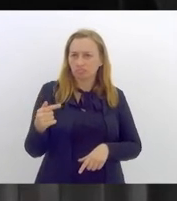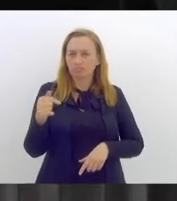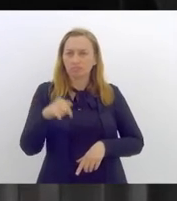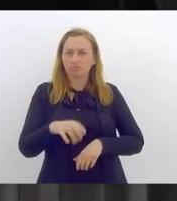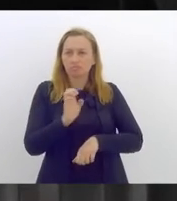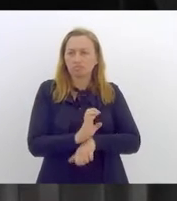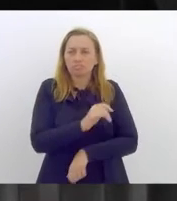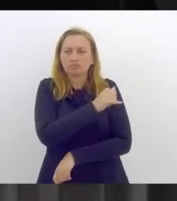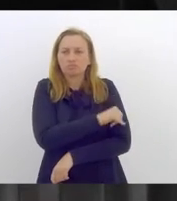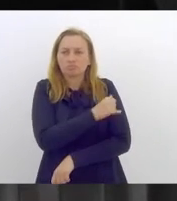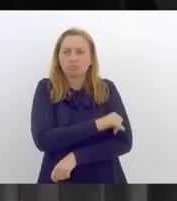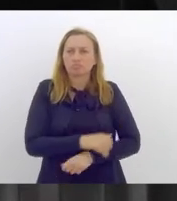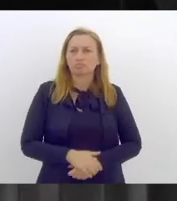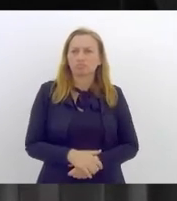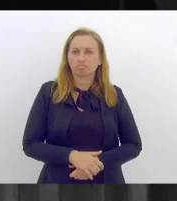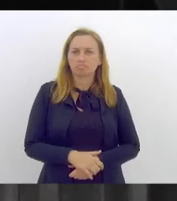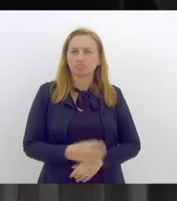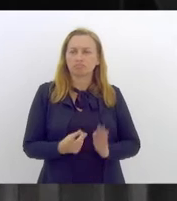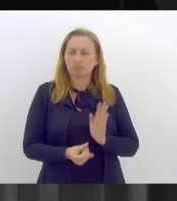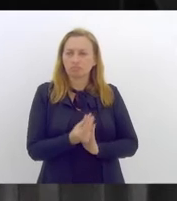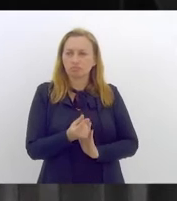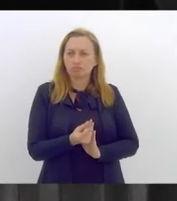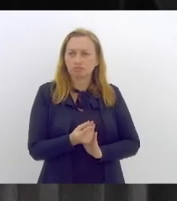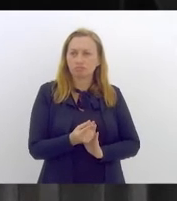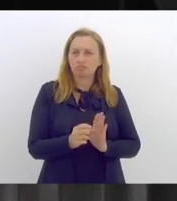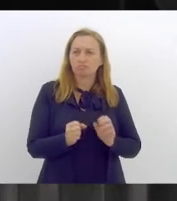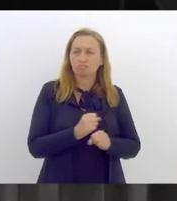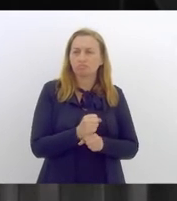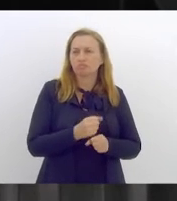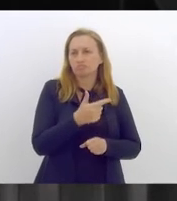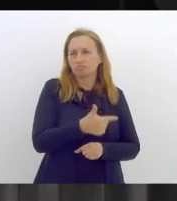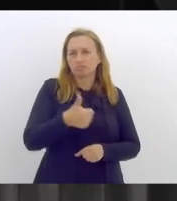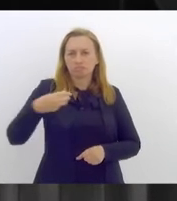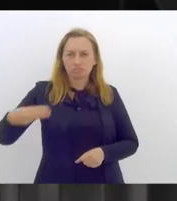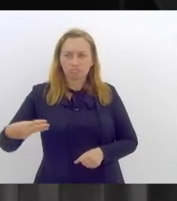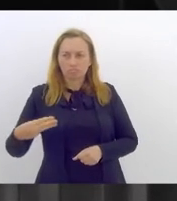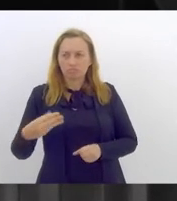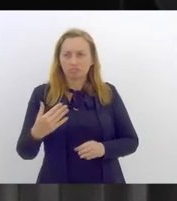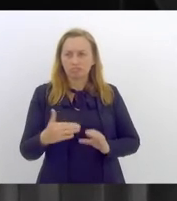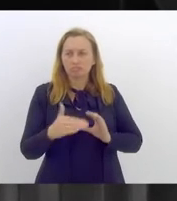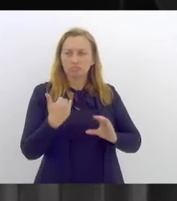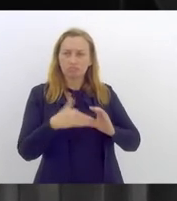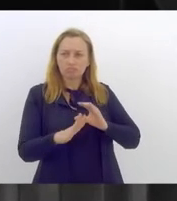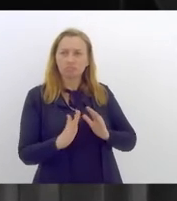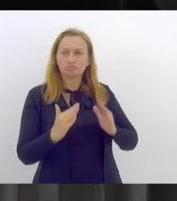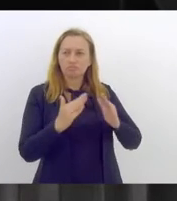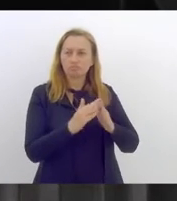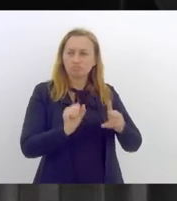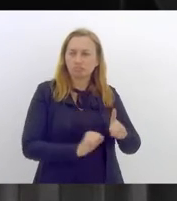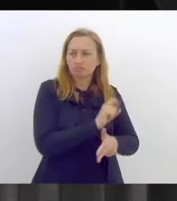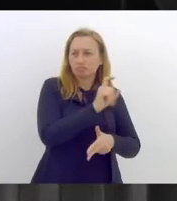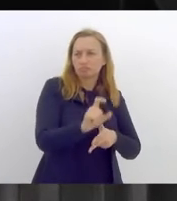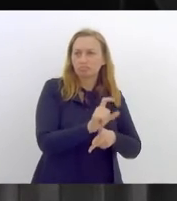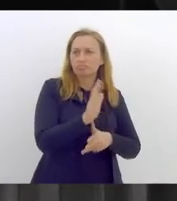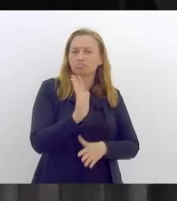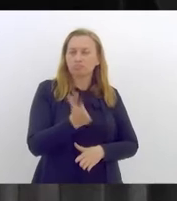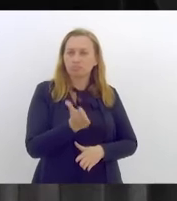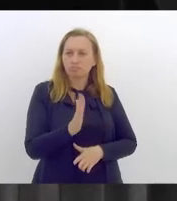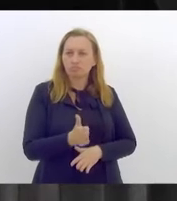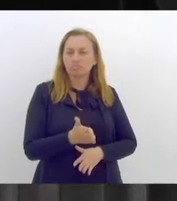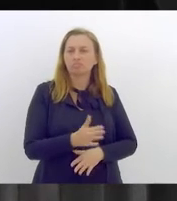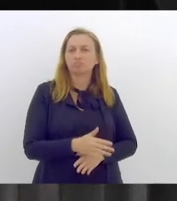Estado do Rio de Janeiro. O orçamento de 2023, que foi enviado a essa casa pelo Executivo, já nas suas